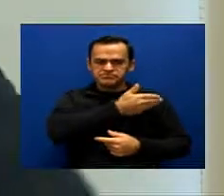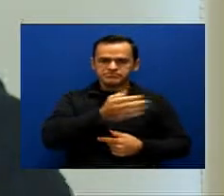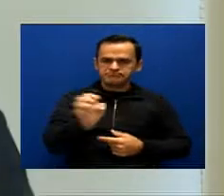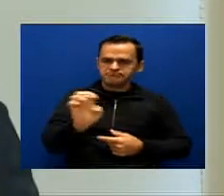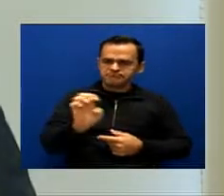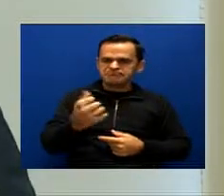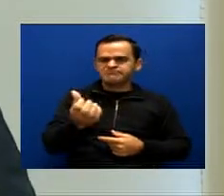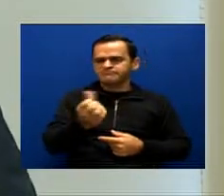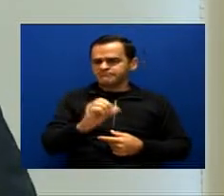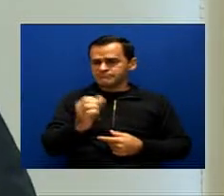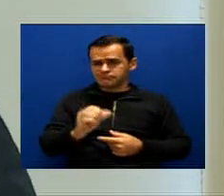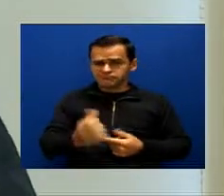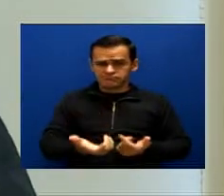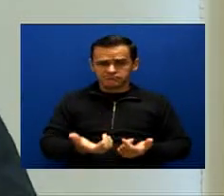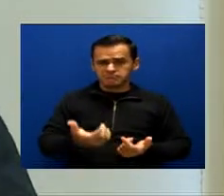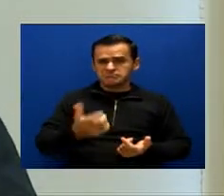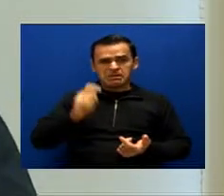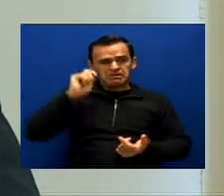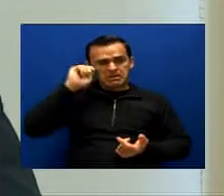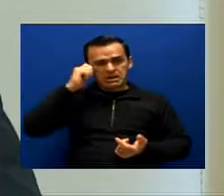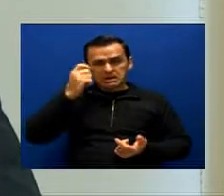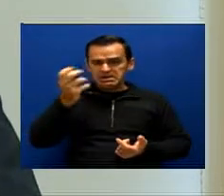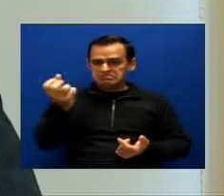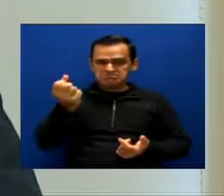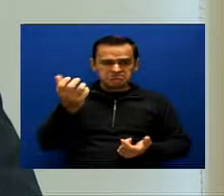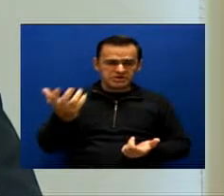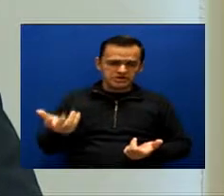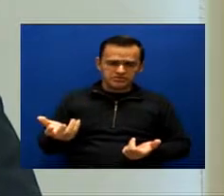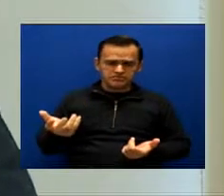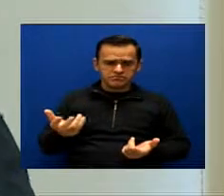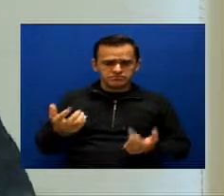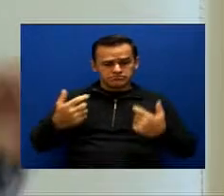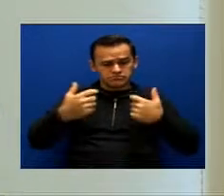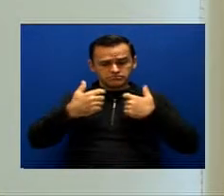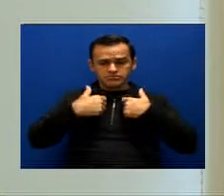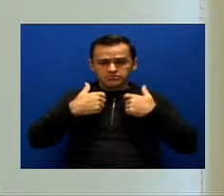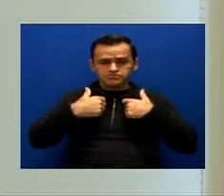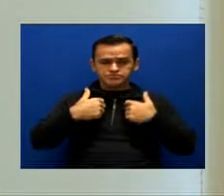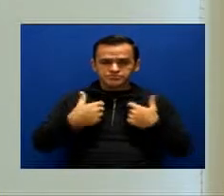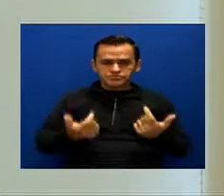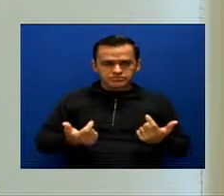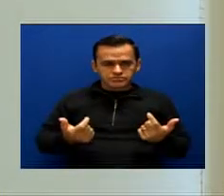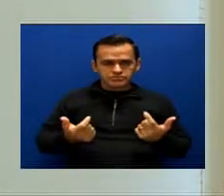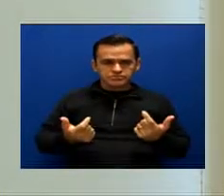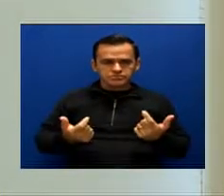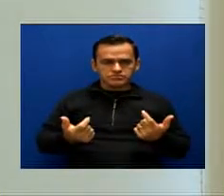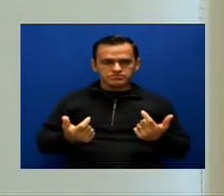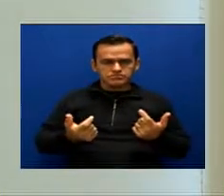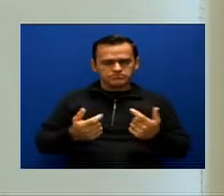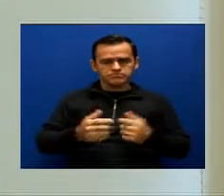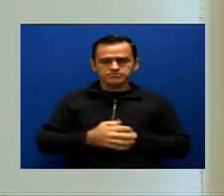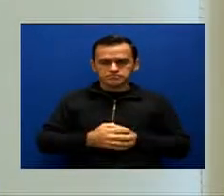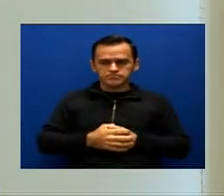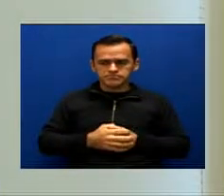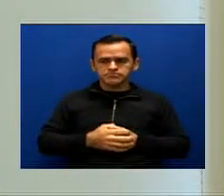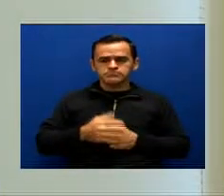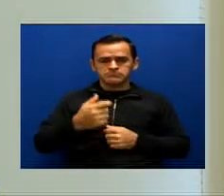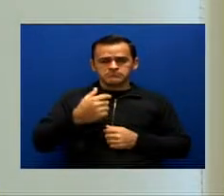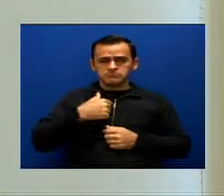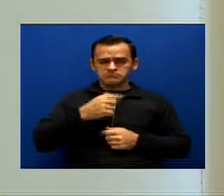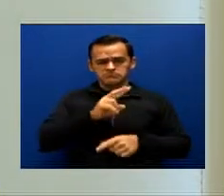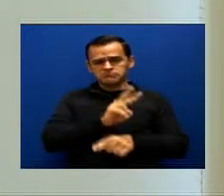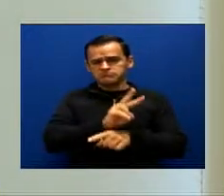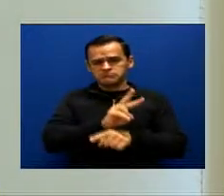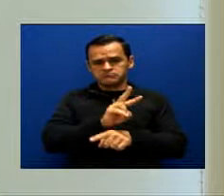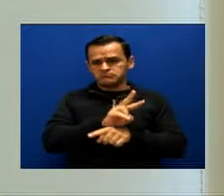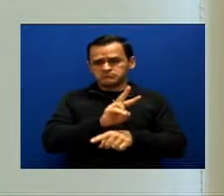questão de raça, então eu não posso falar, eu estou em desconstrução, permanentemente